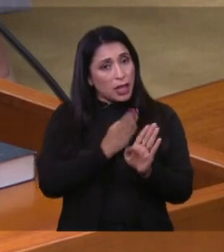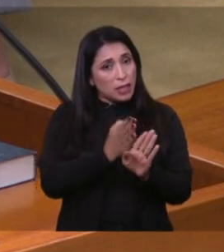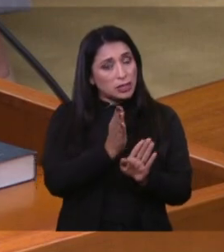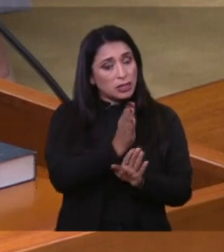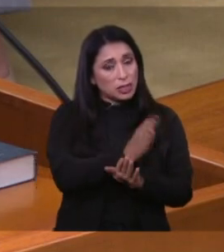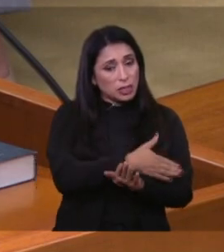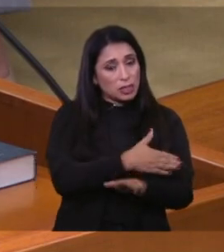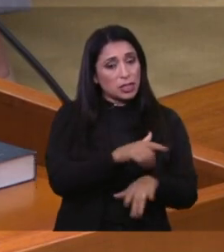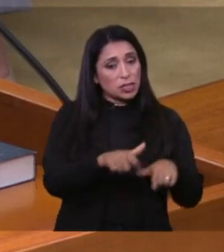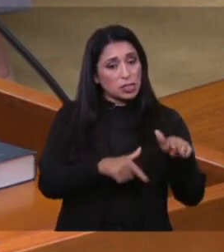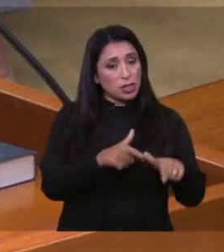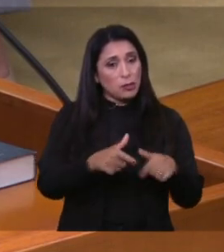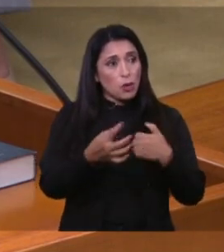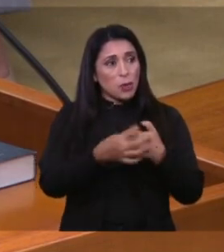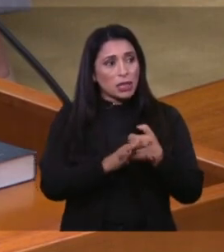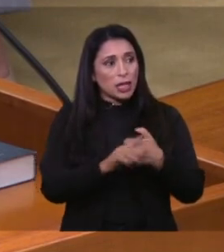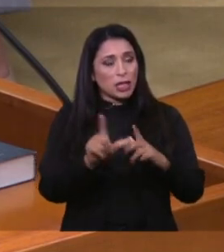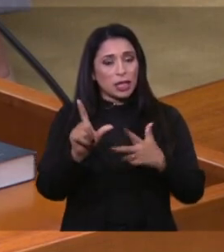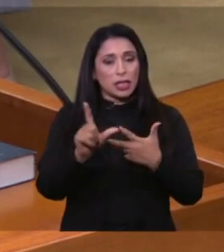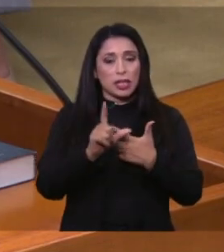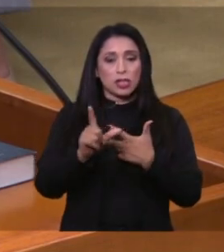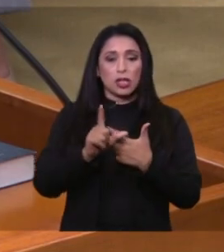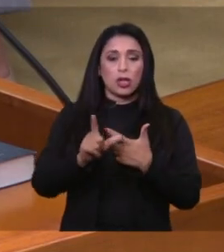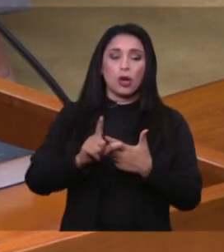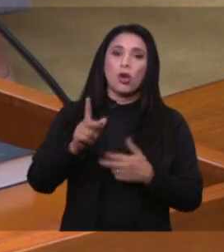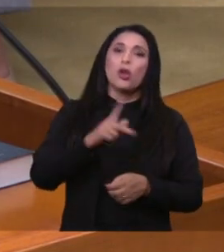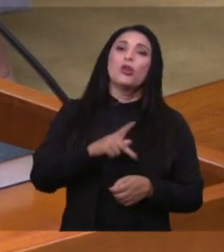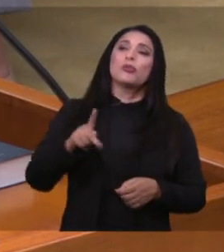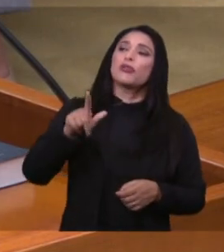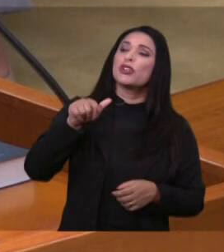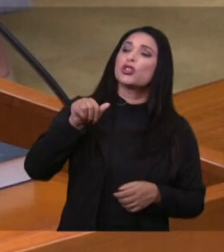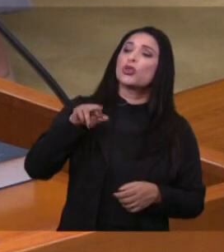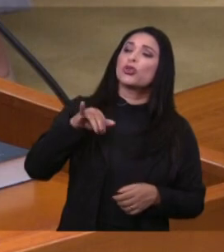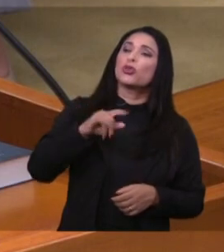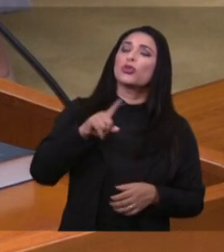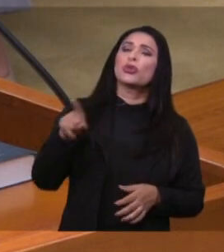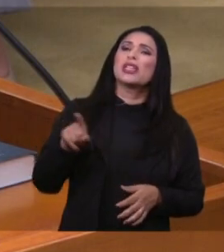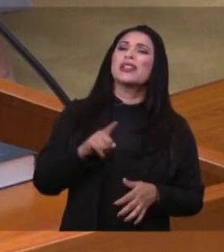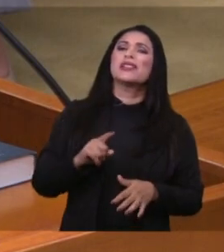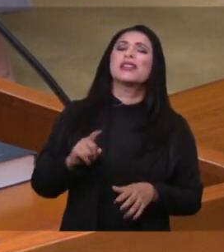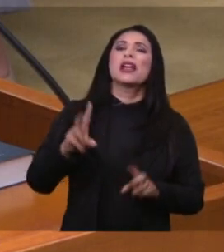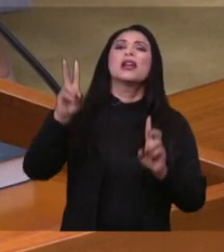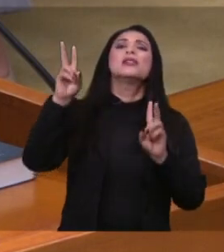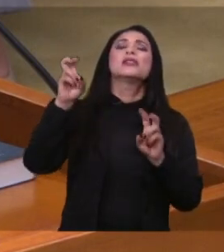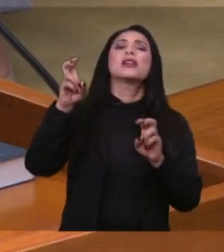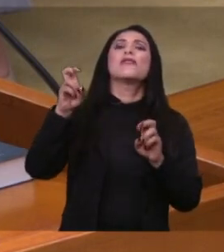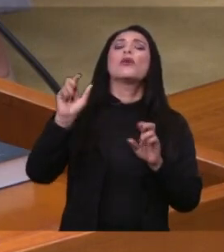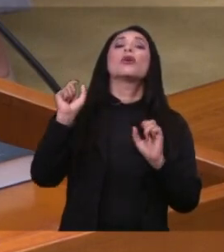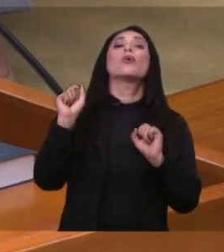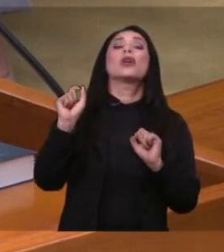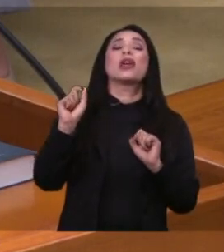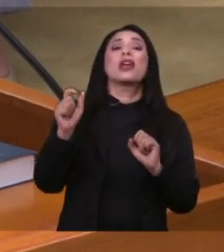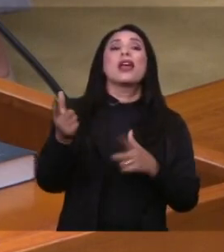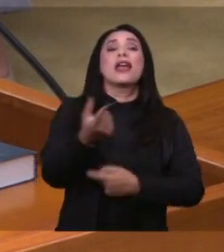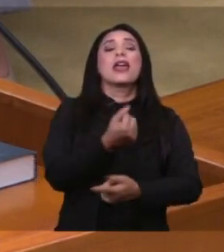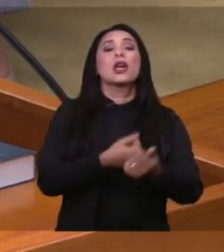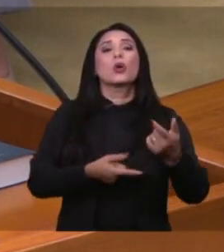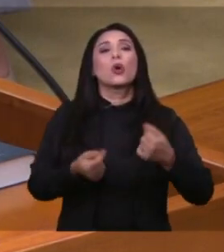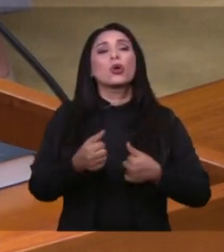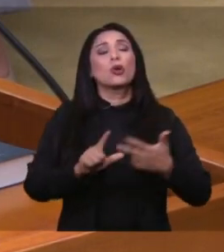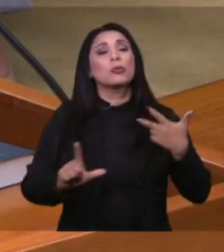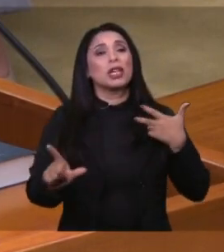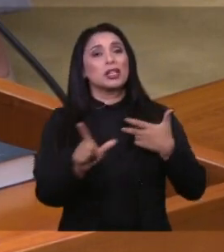Numa técnica legislativa que o professor Luiz Eduardo Schueri qualifica como de economia legislativa,